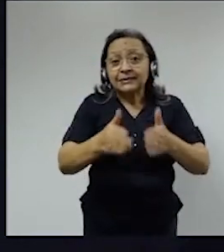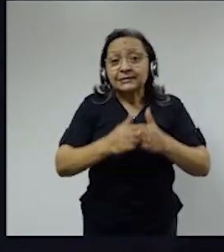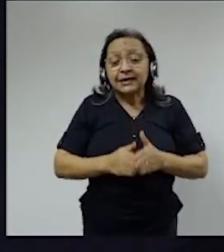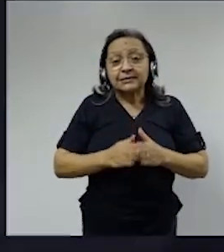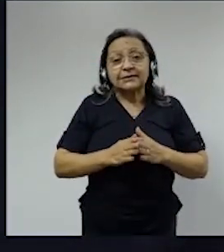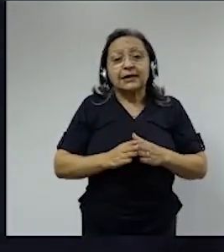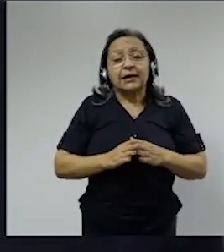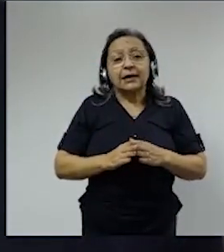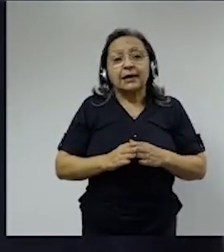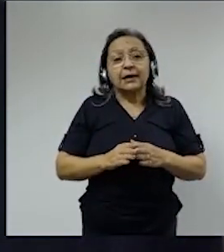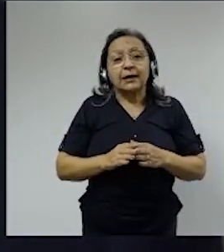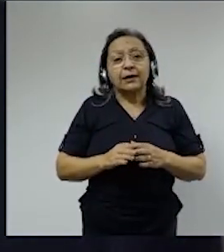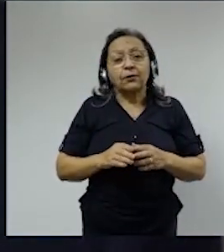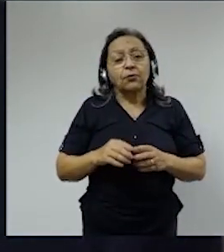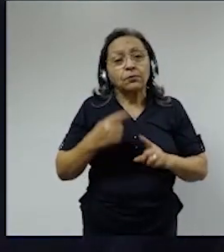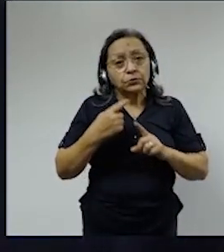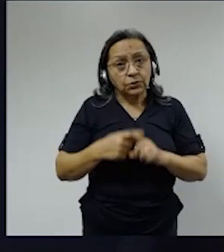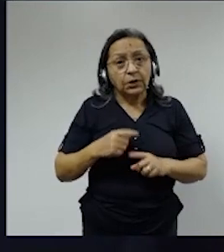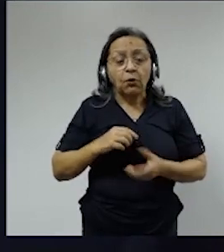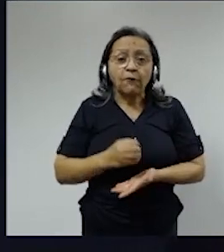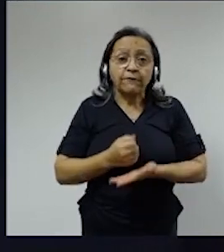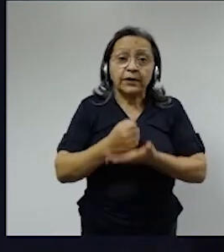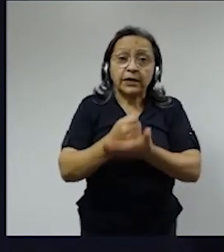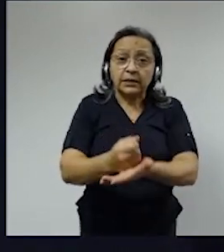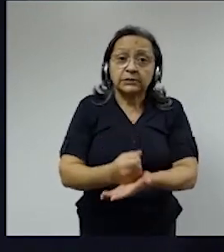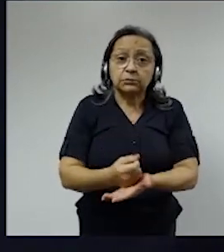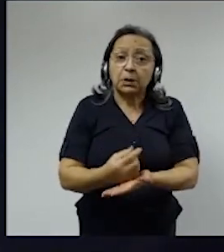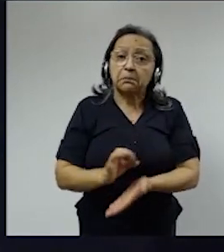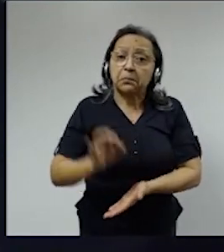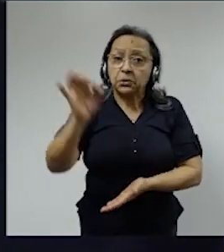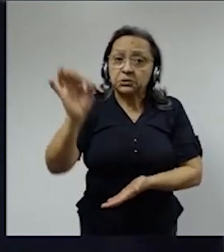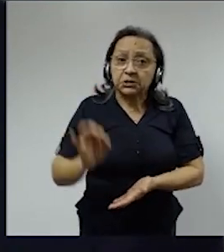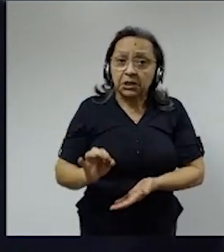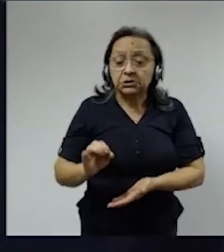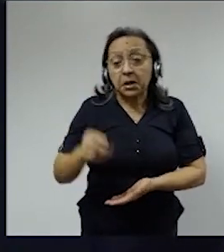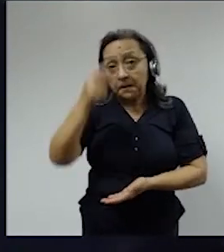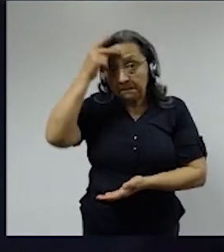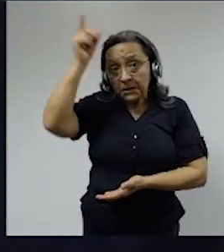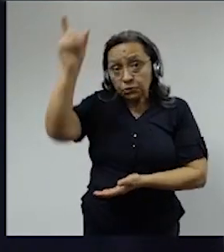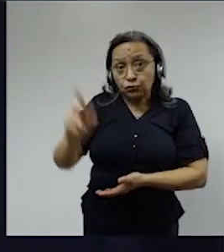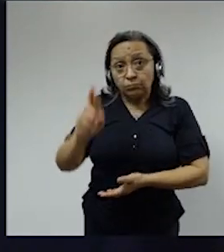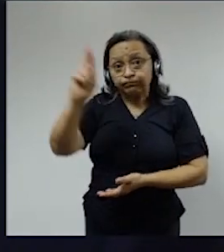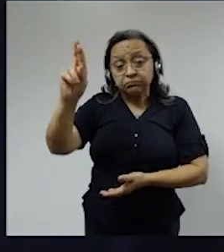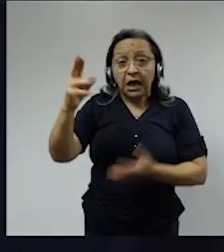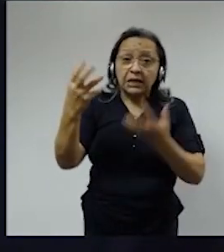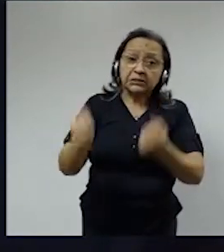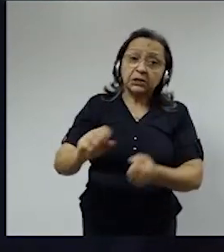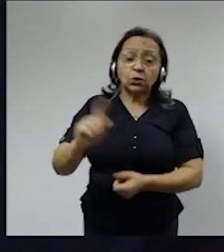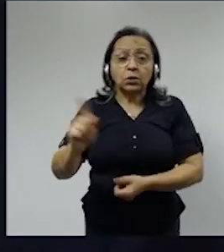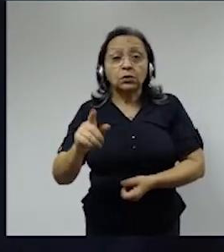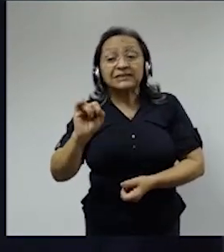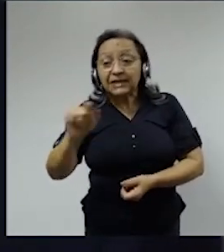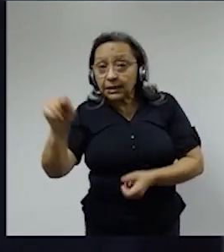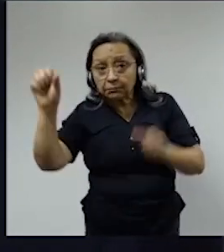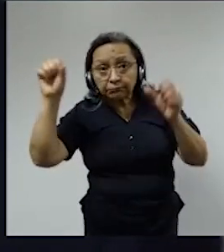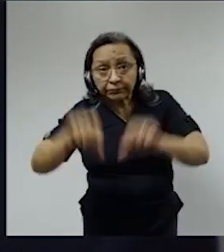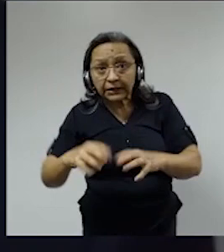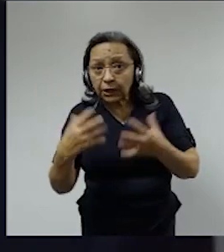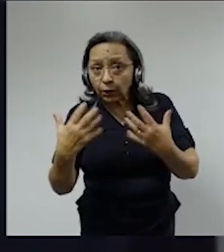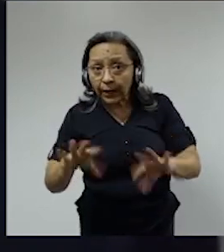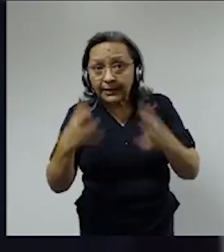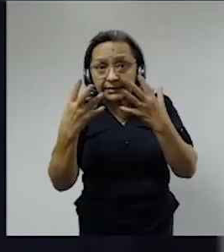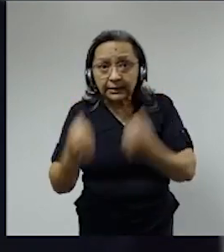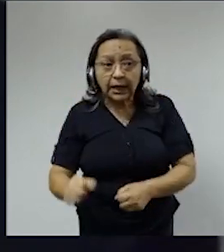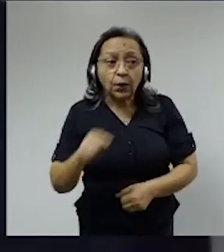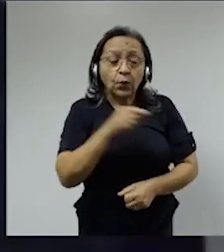oferece um determinado percentual de royalties, o titular pode aceitar ou não, mas se ele não aceita, o INPI, um órgão estatal,